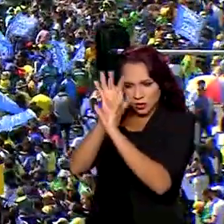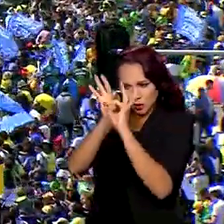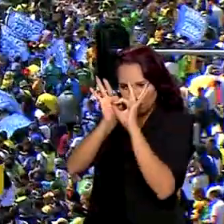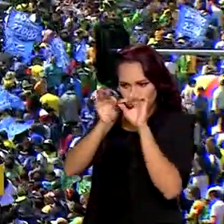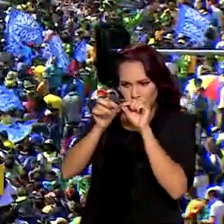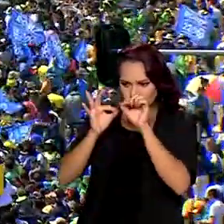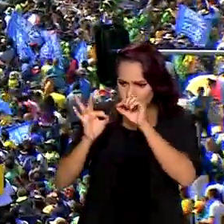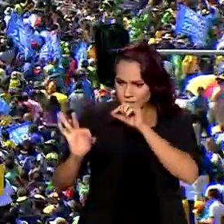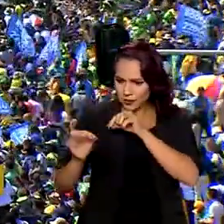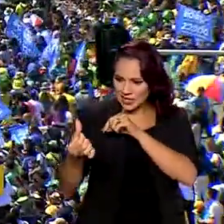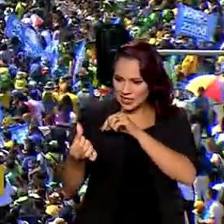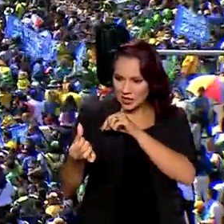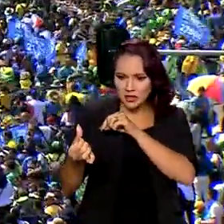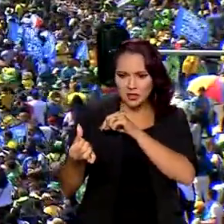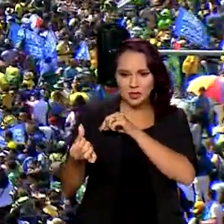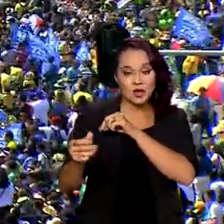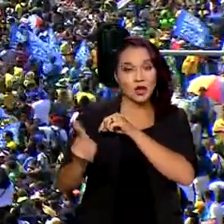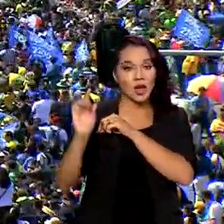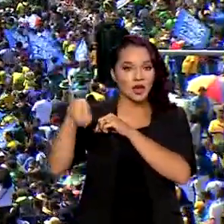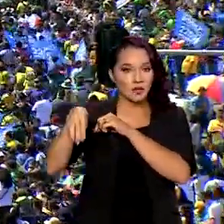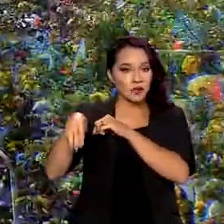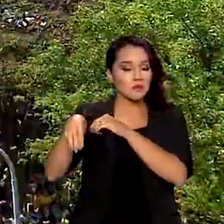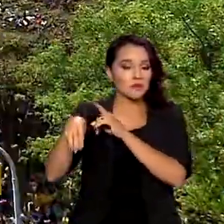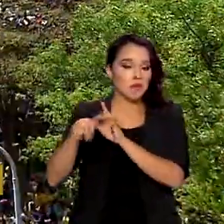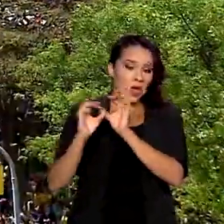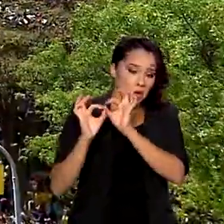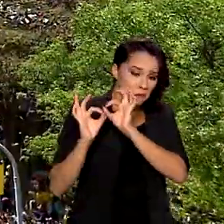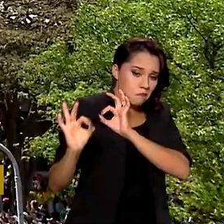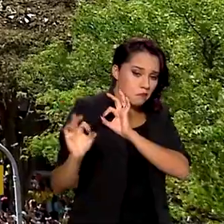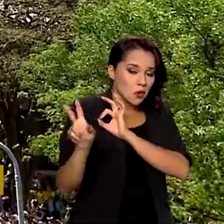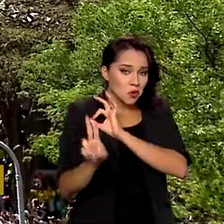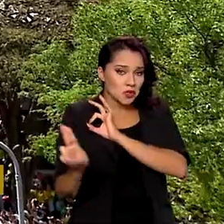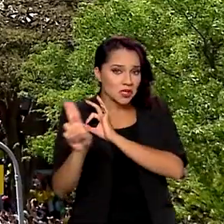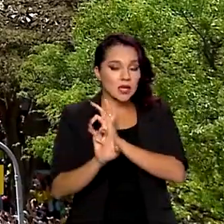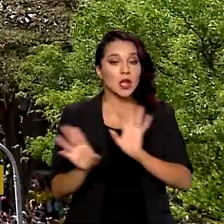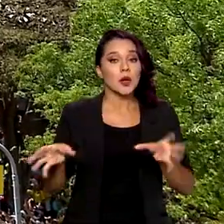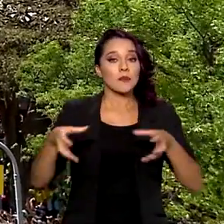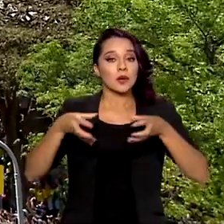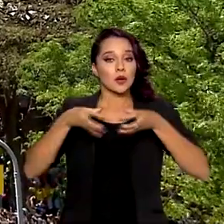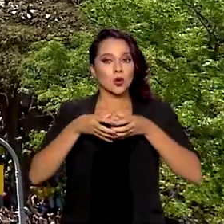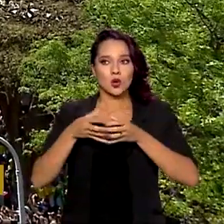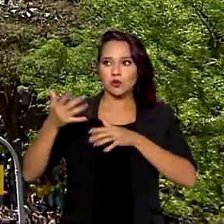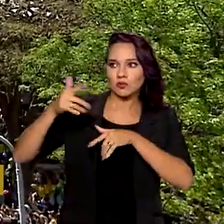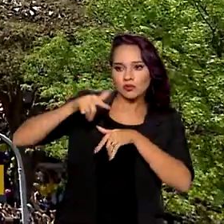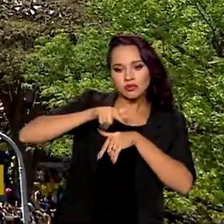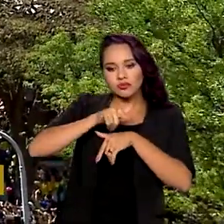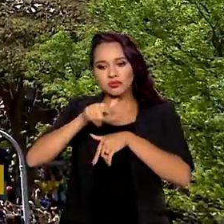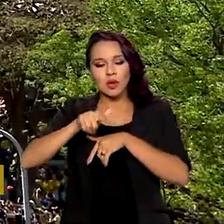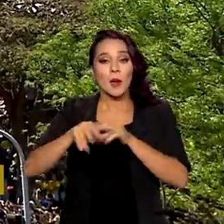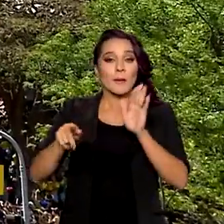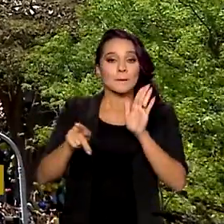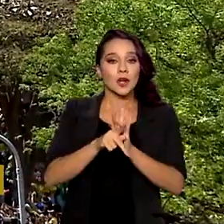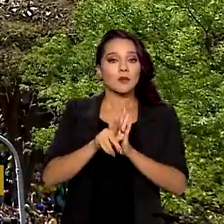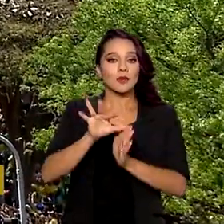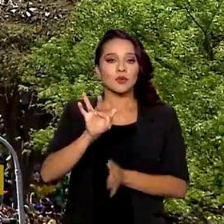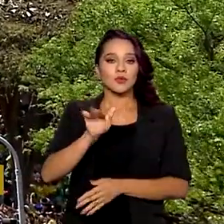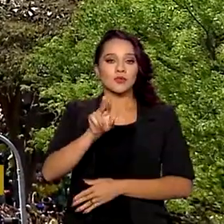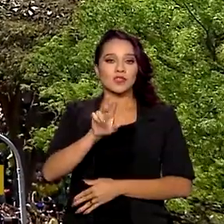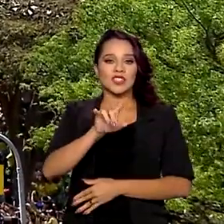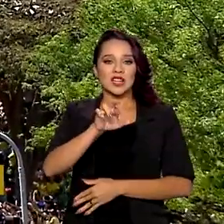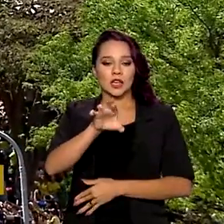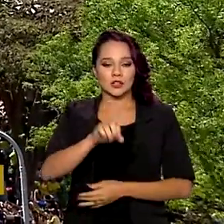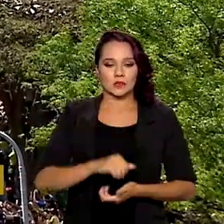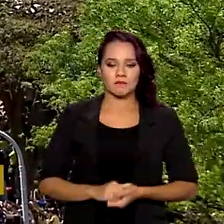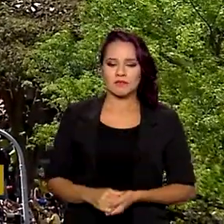6 quilômetros. É um míssil que é utilizado pelo Batalhão de Combate Aéreo dos Fuzileiros Navais. E são